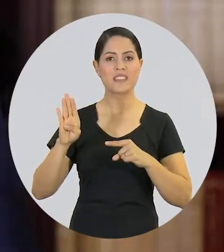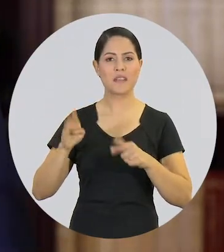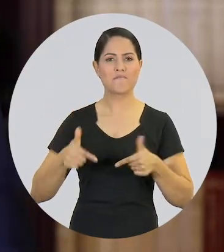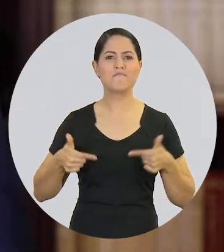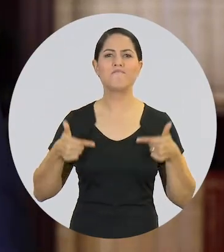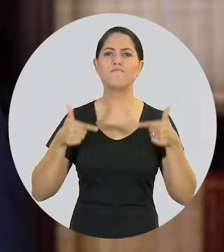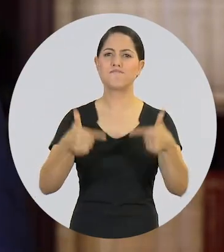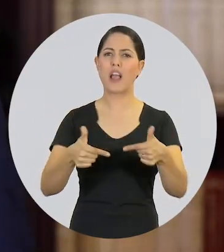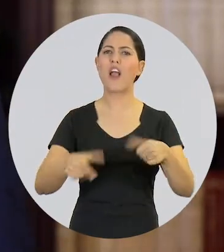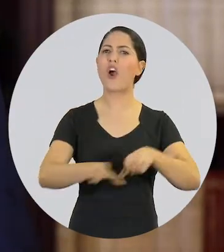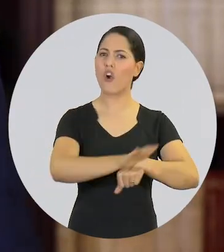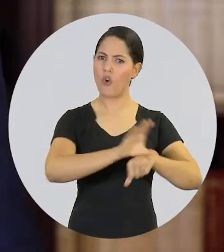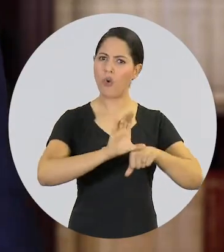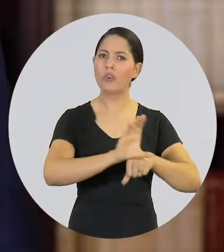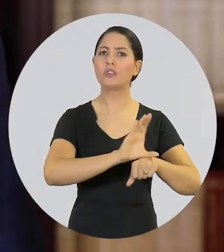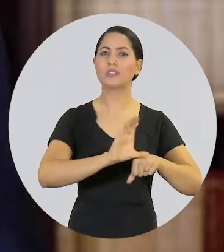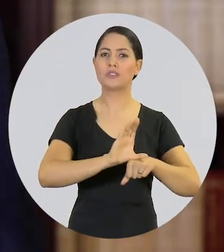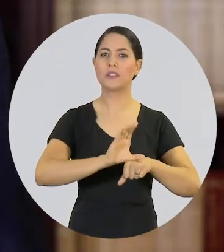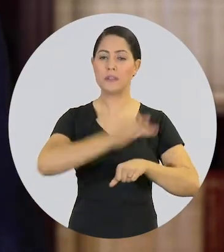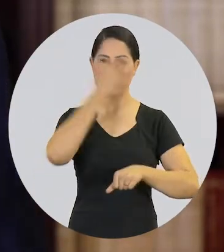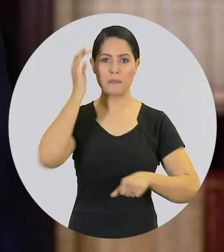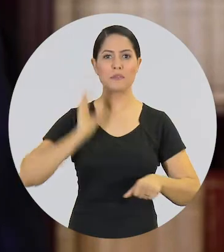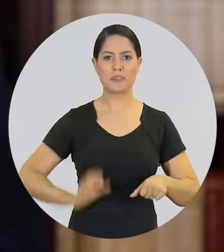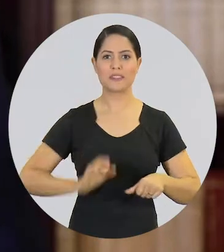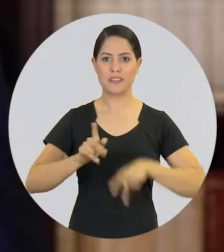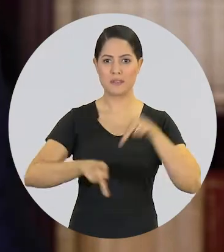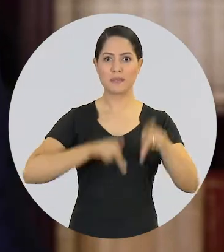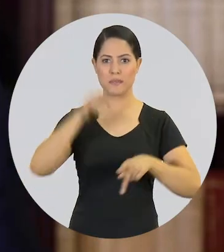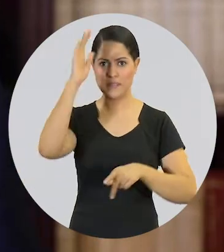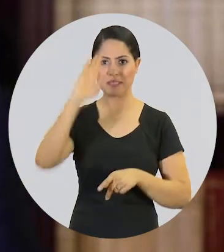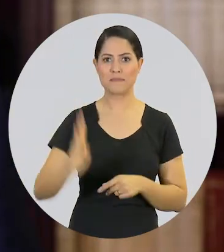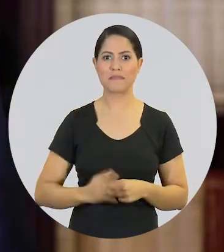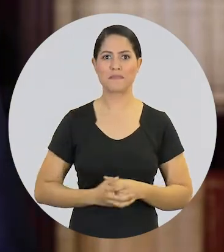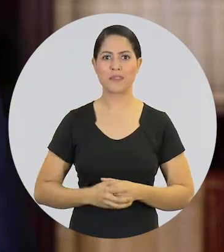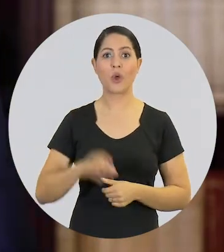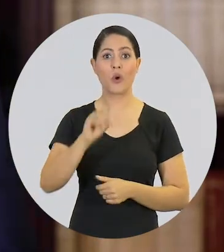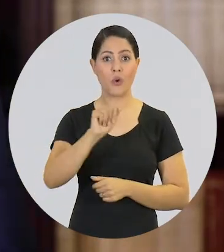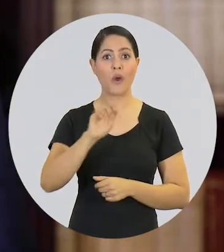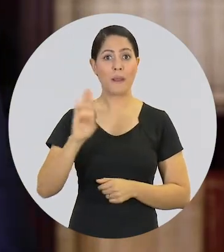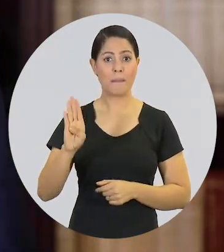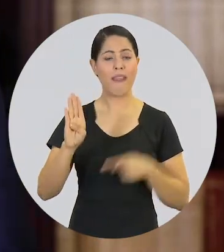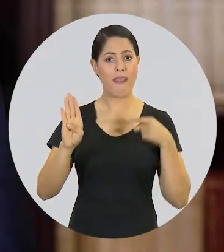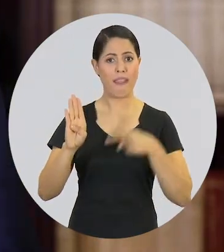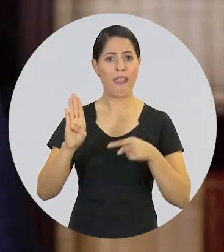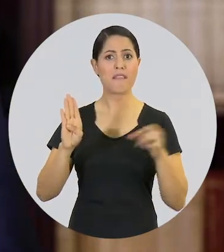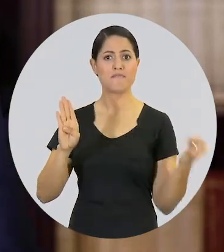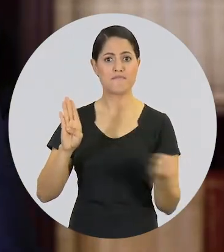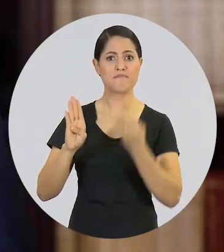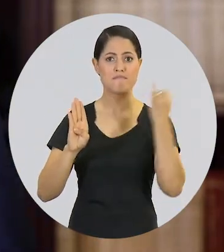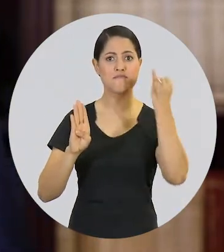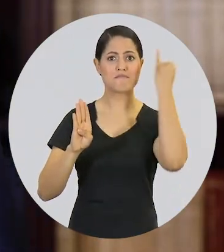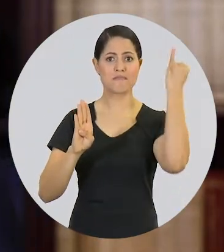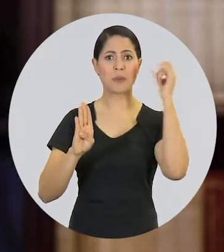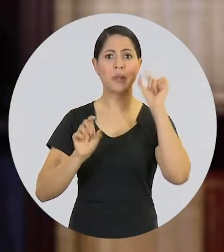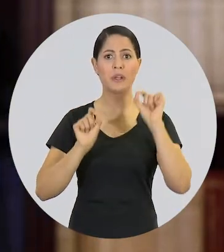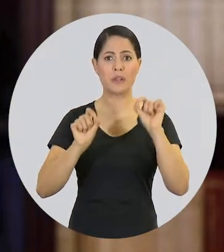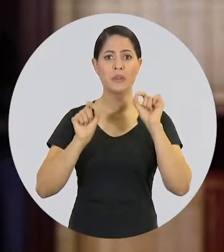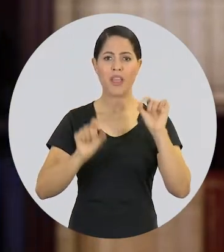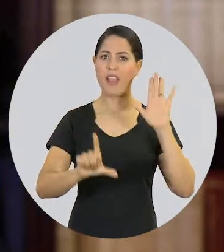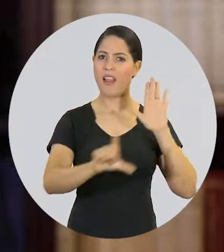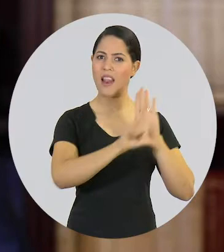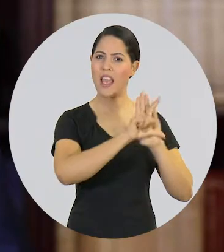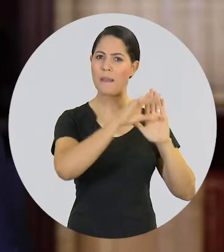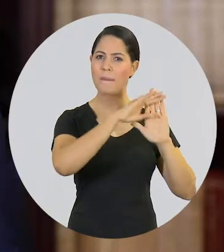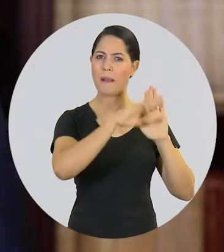condição de ser a voz constitucional do cidadão brasileiro. A OAB é definida pela Constituição como a